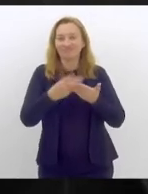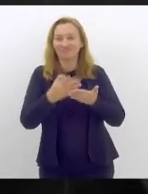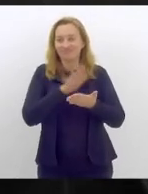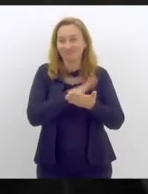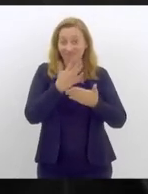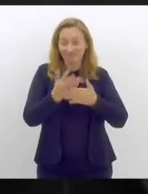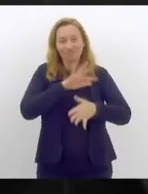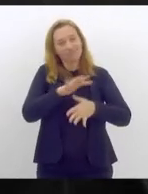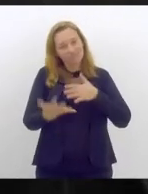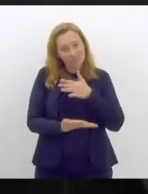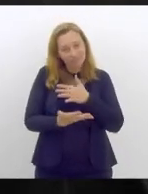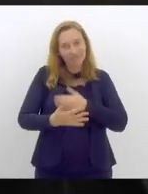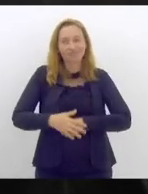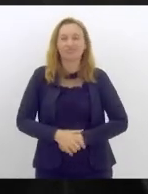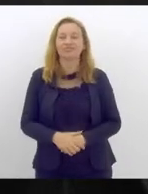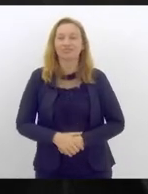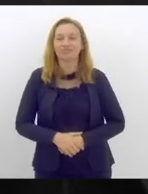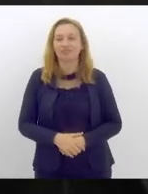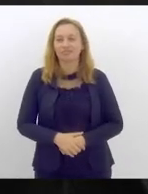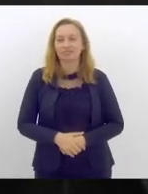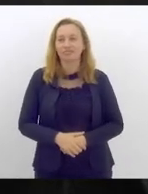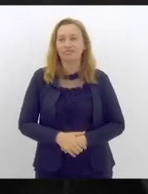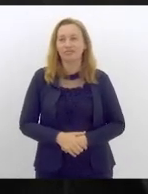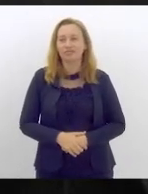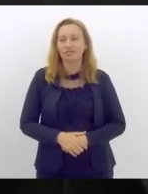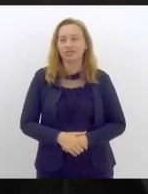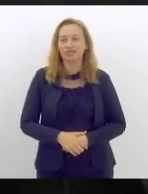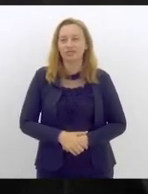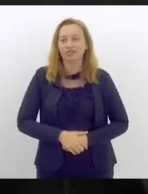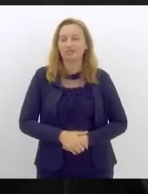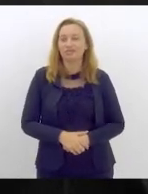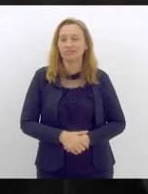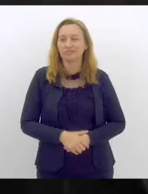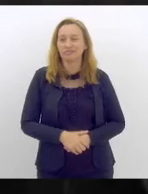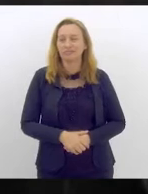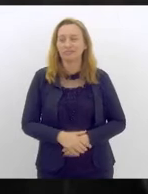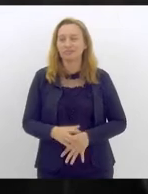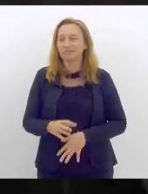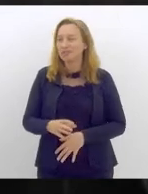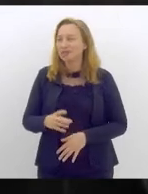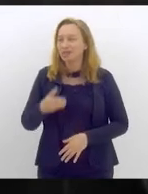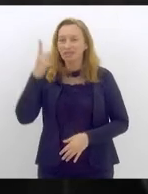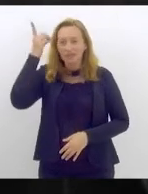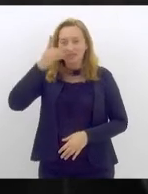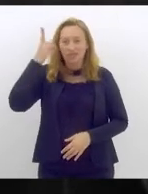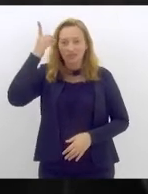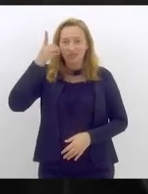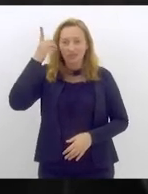da língua brasileira de sinais deputada Tia Jô